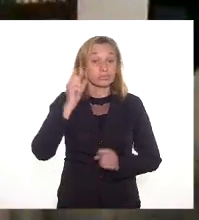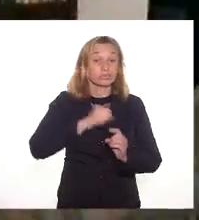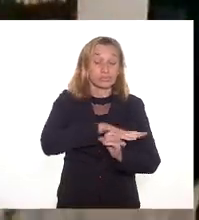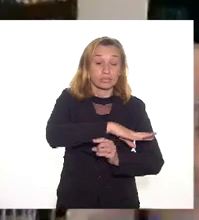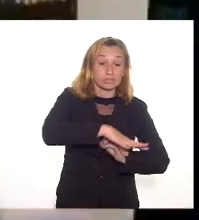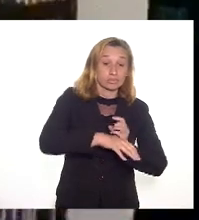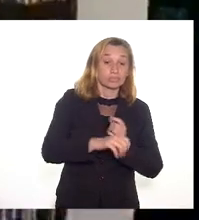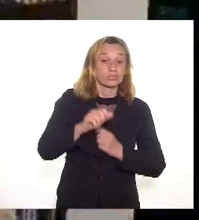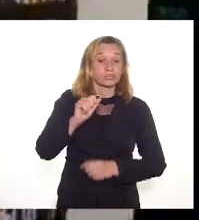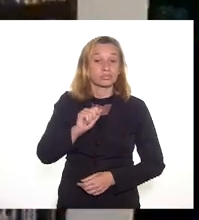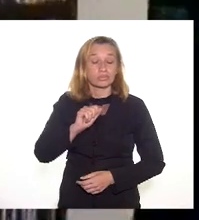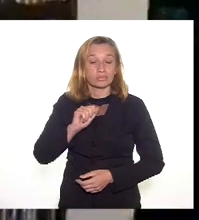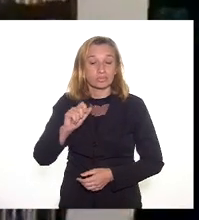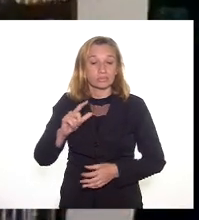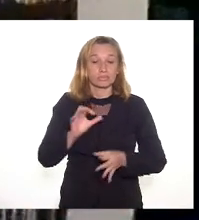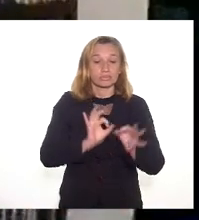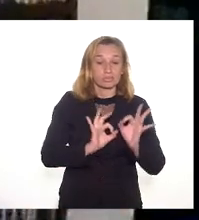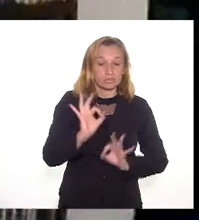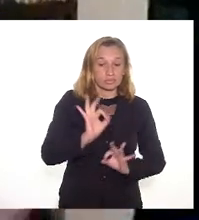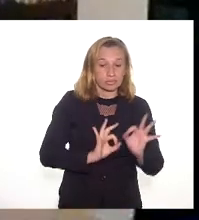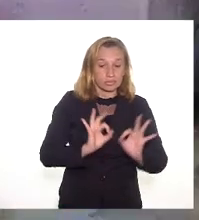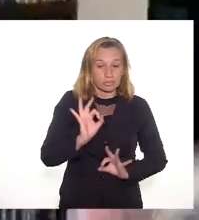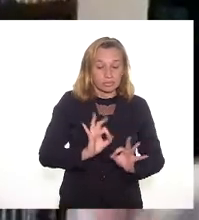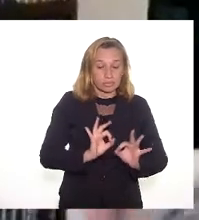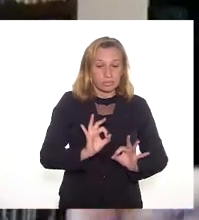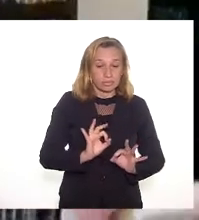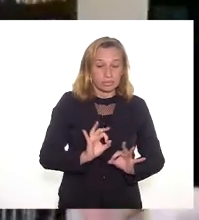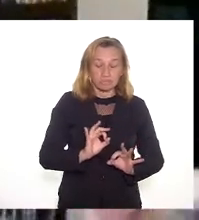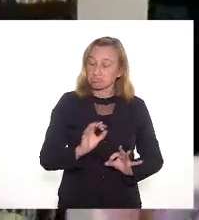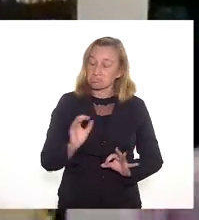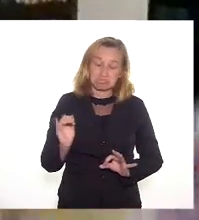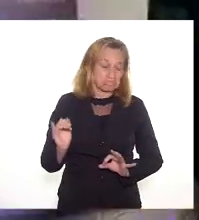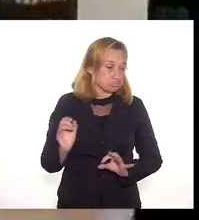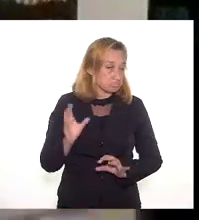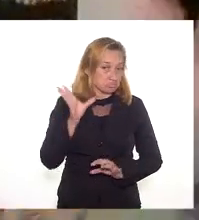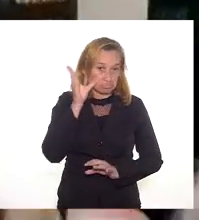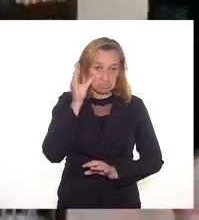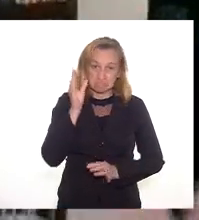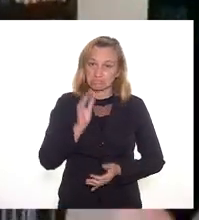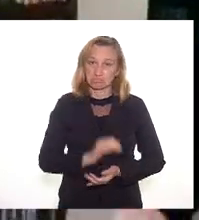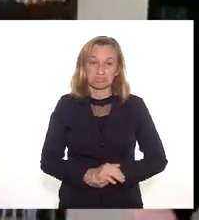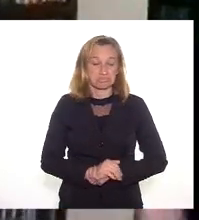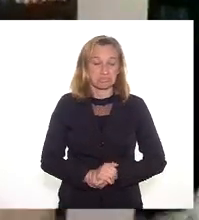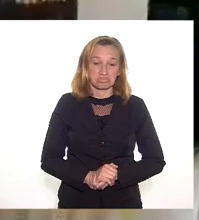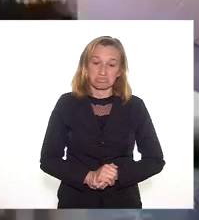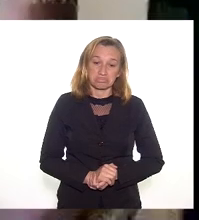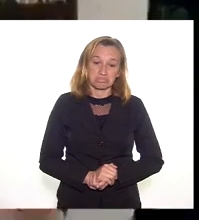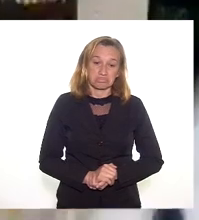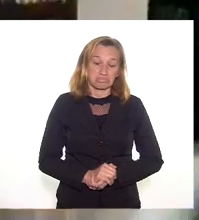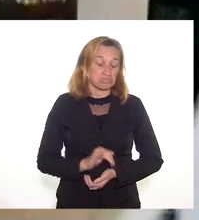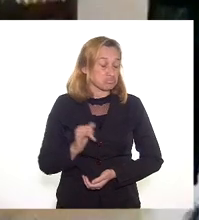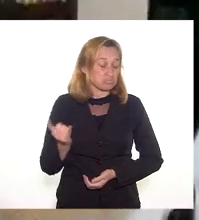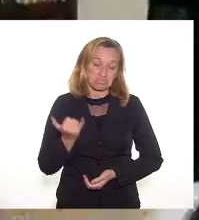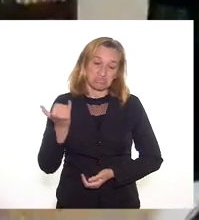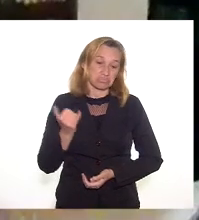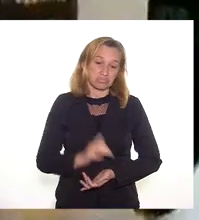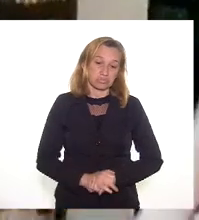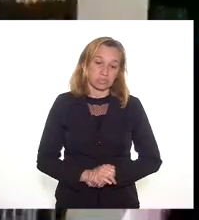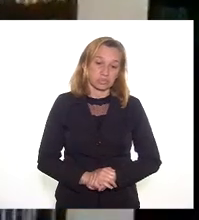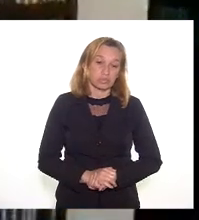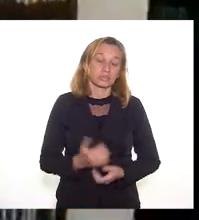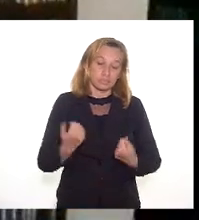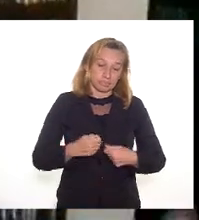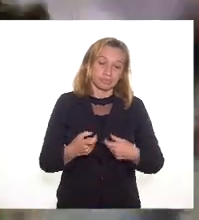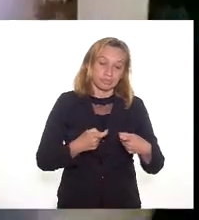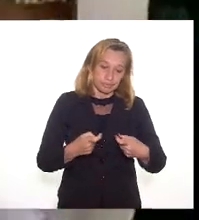civil organizada isto não interessa não interessa quer dizer tem que ter o